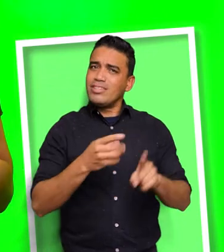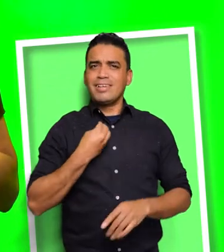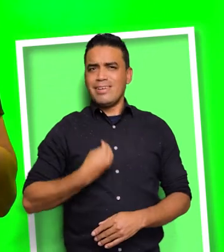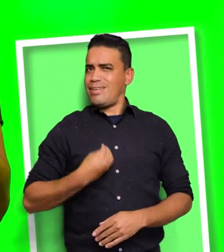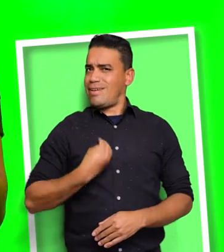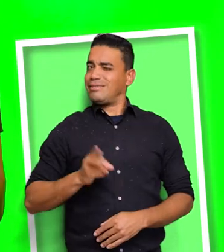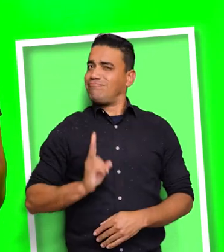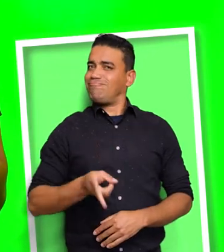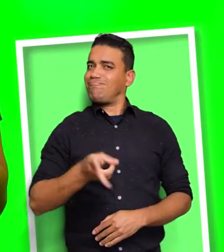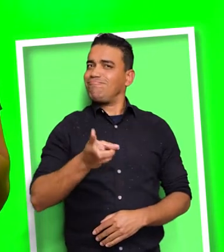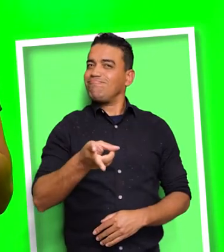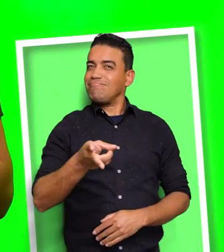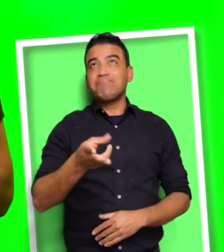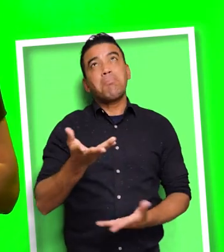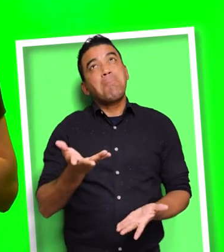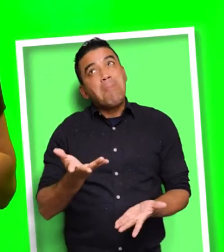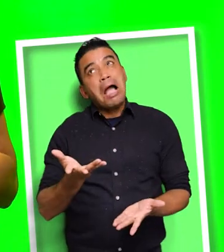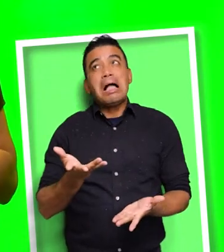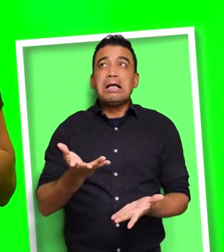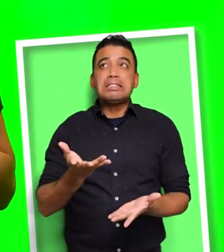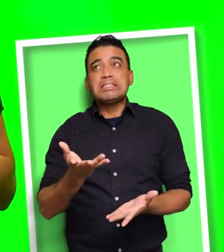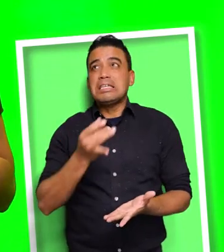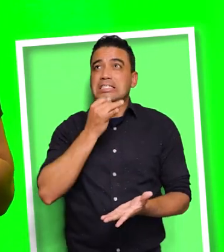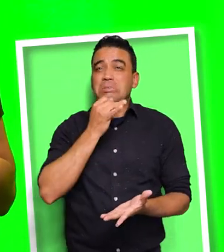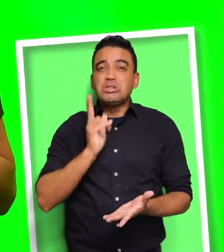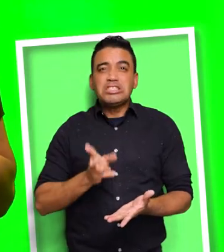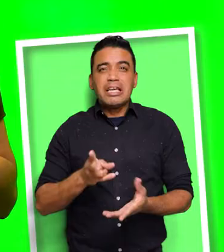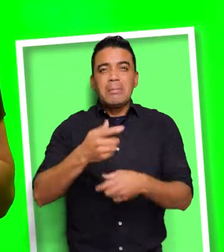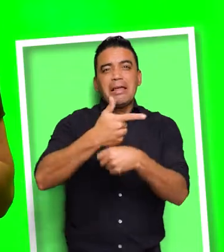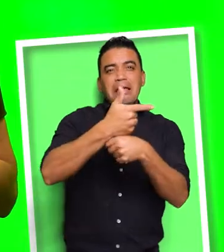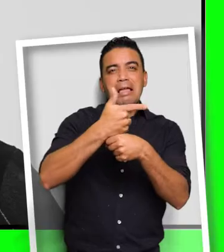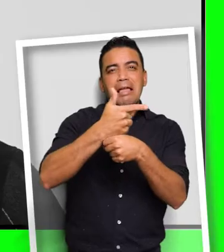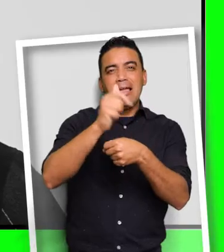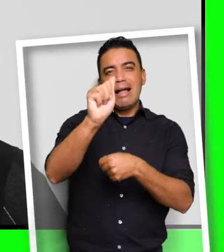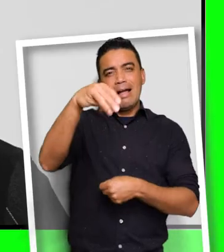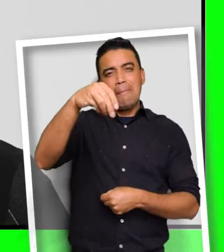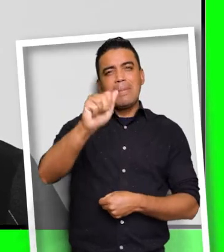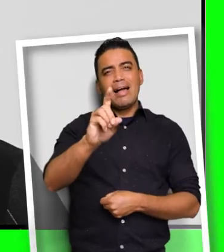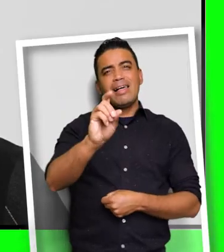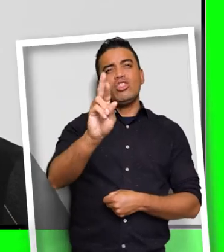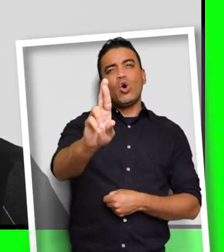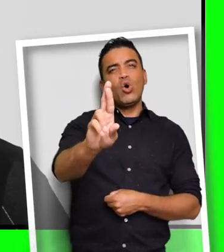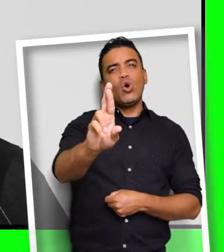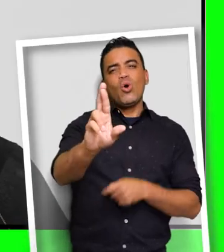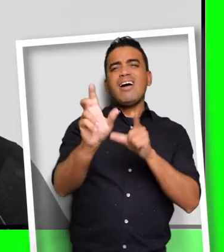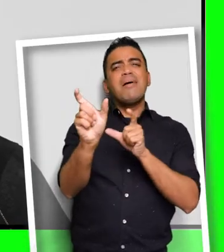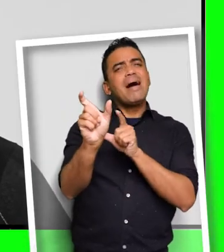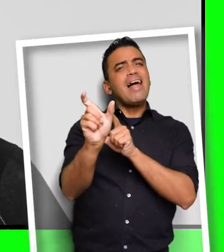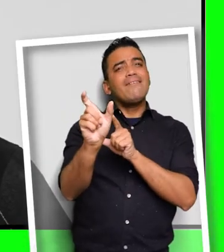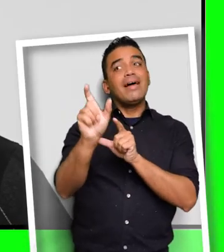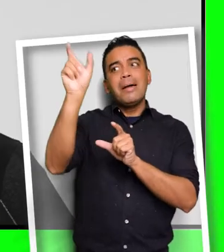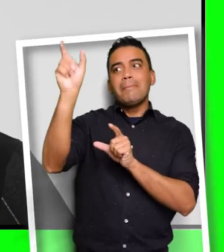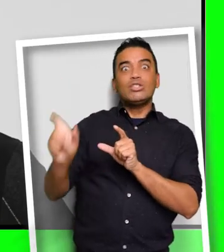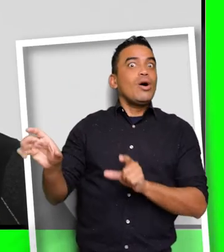mas sempre como nesse lugar de amadora, assim, né? De amadorismo. Eu costumo dizer que amador é a pessoa que